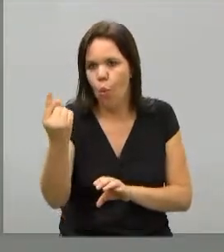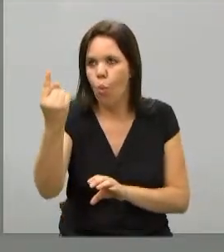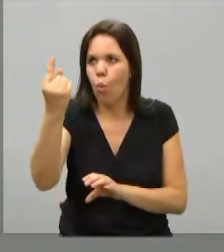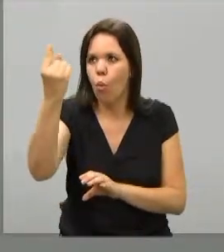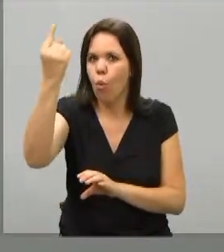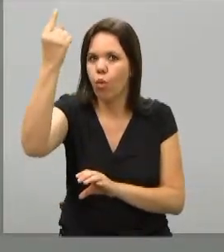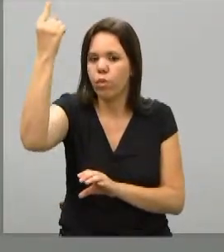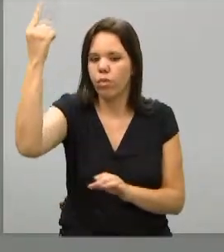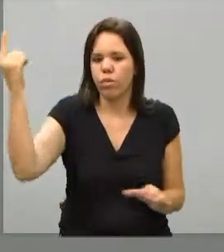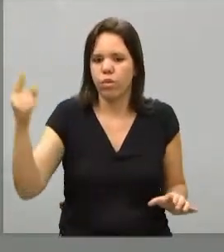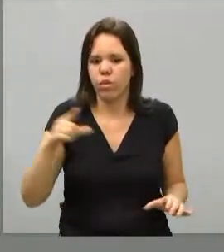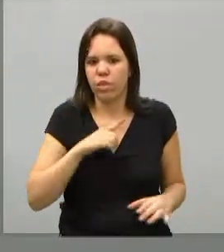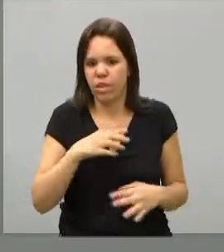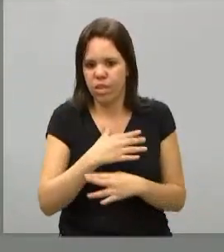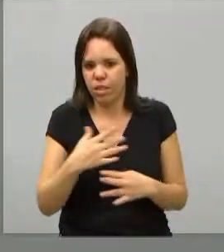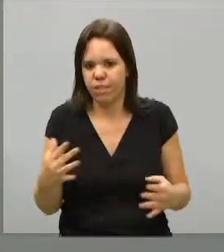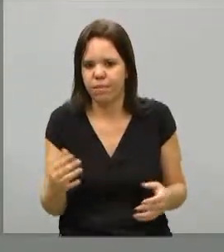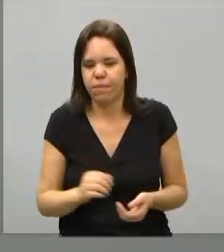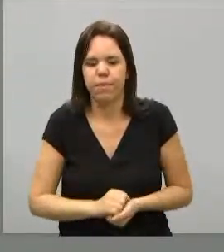cidade.